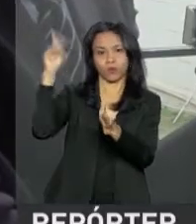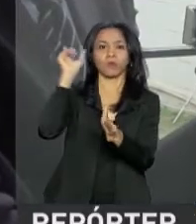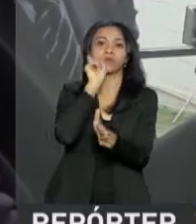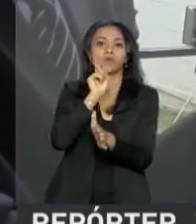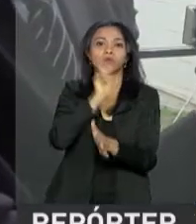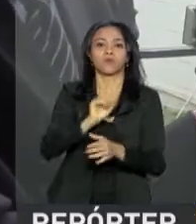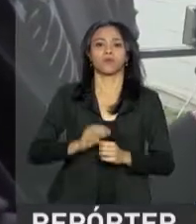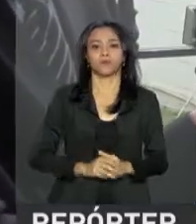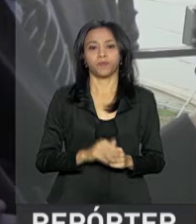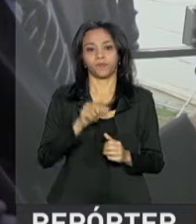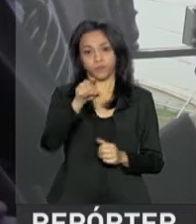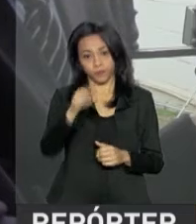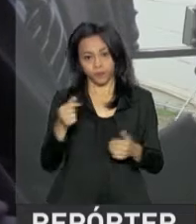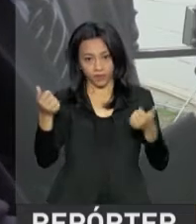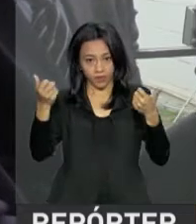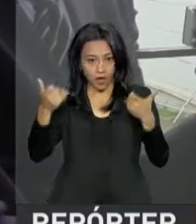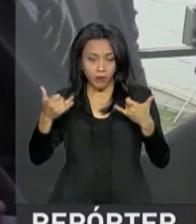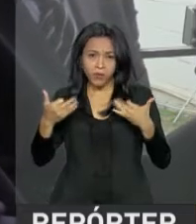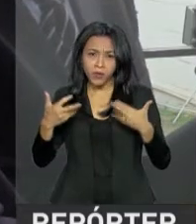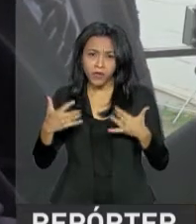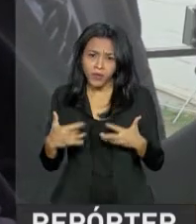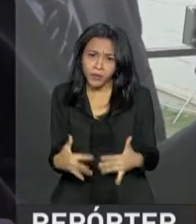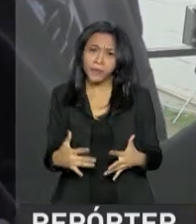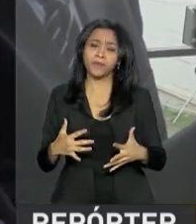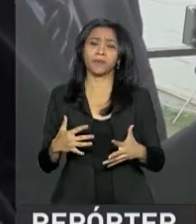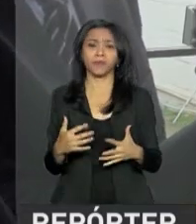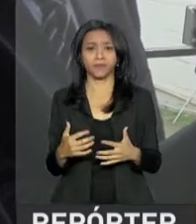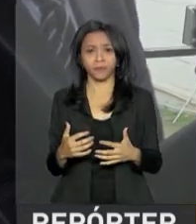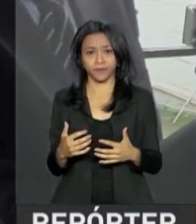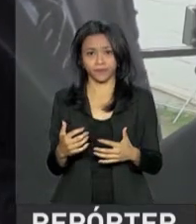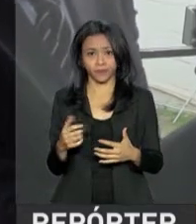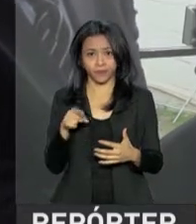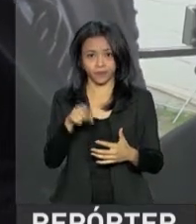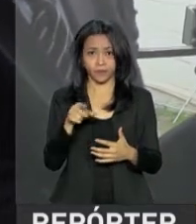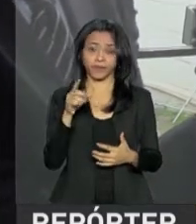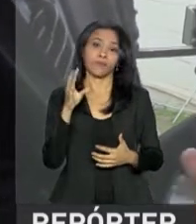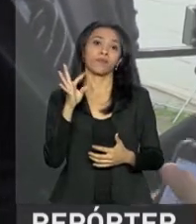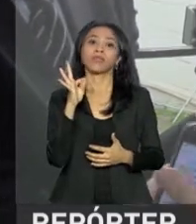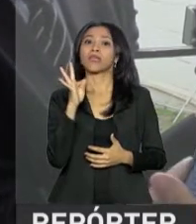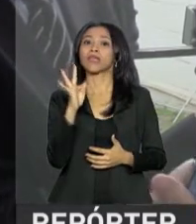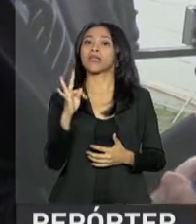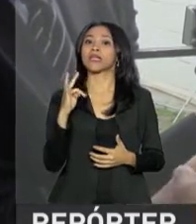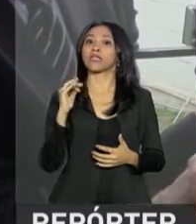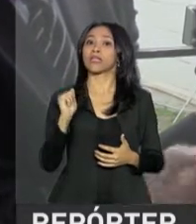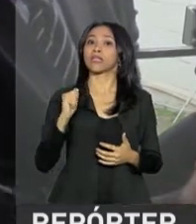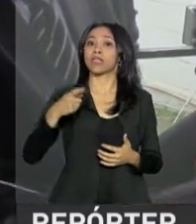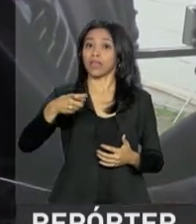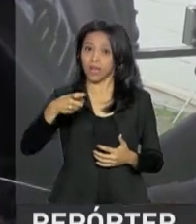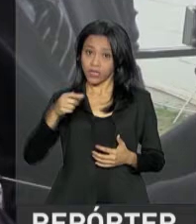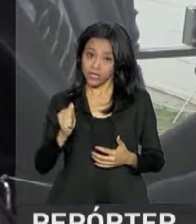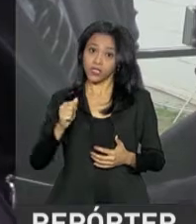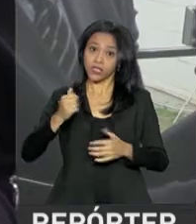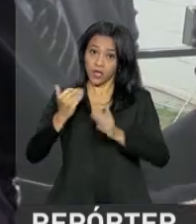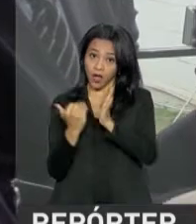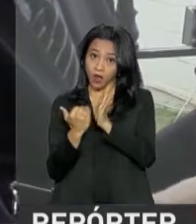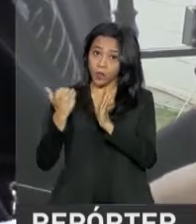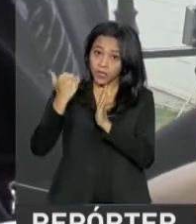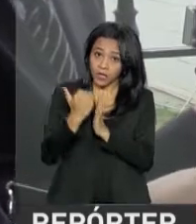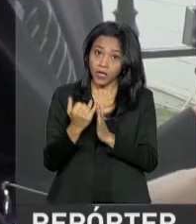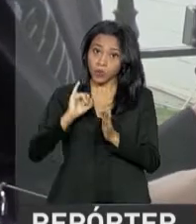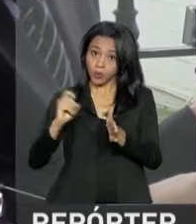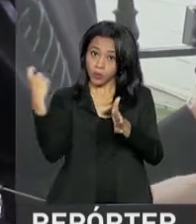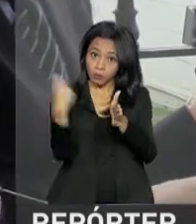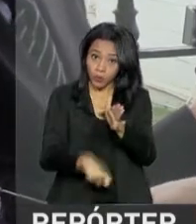você tinha uma relativa estabilidade da política aqui, com taxas elevadas de alíquotas de imposto de renda da